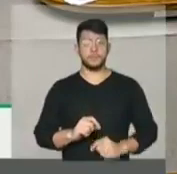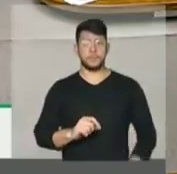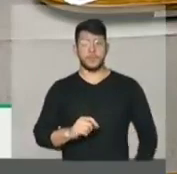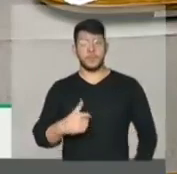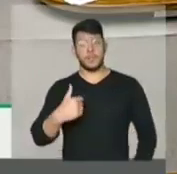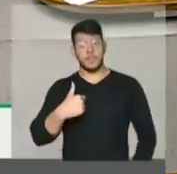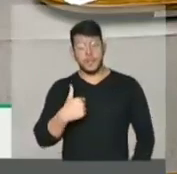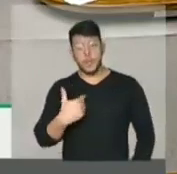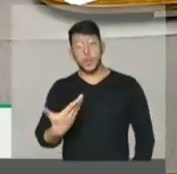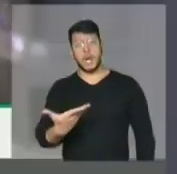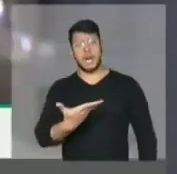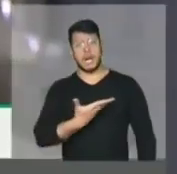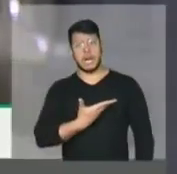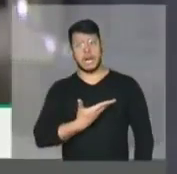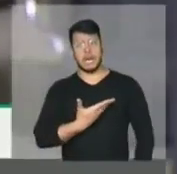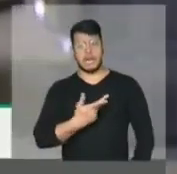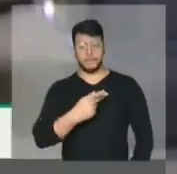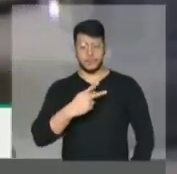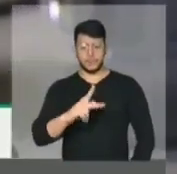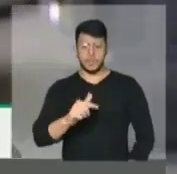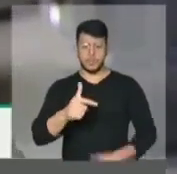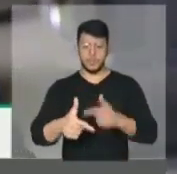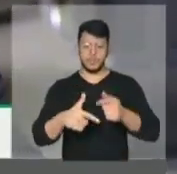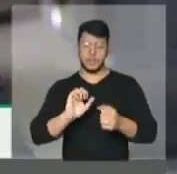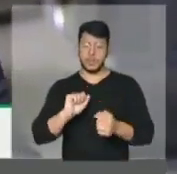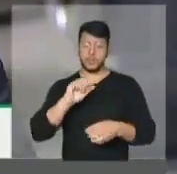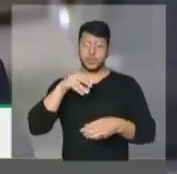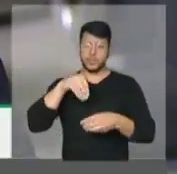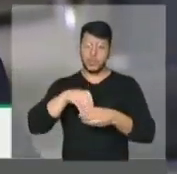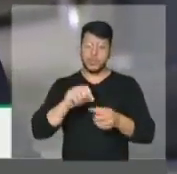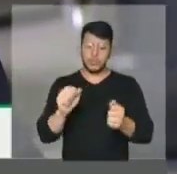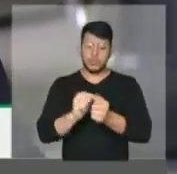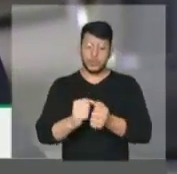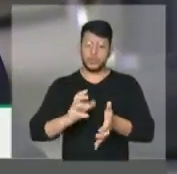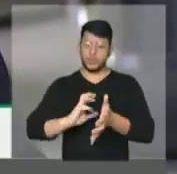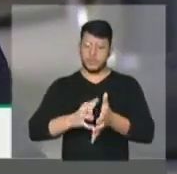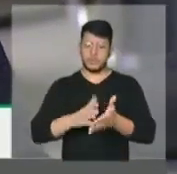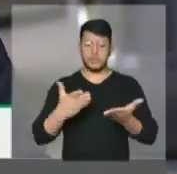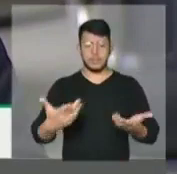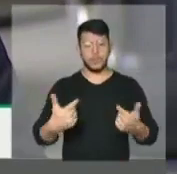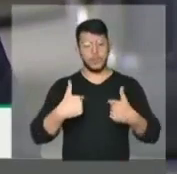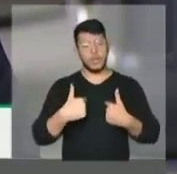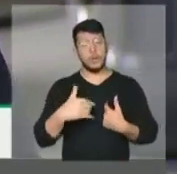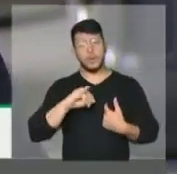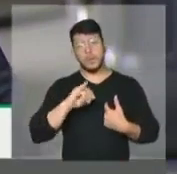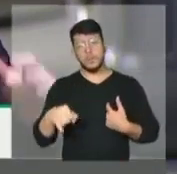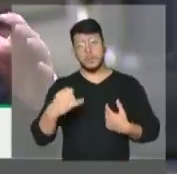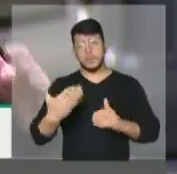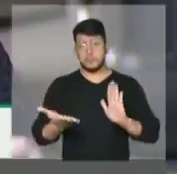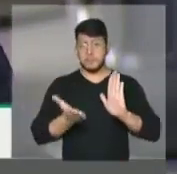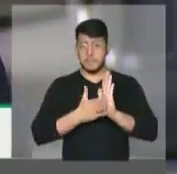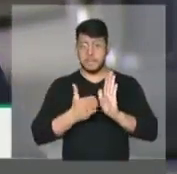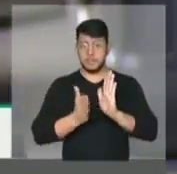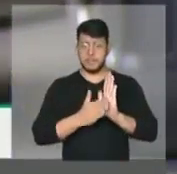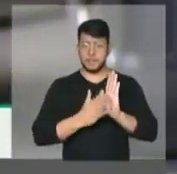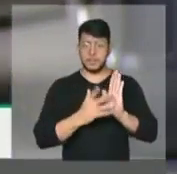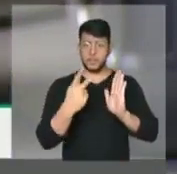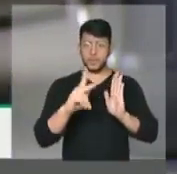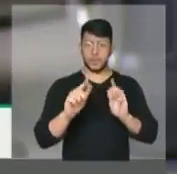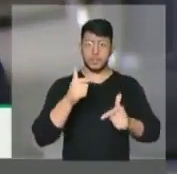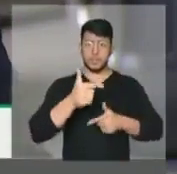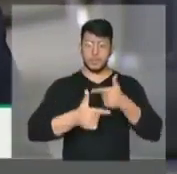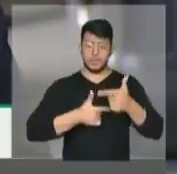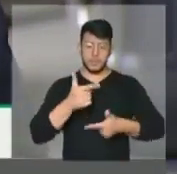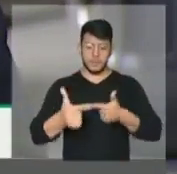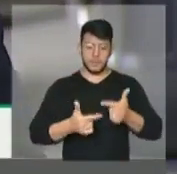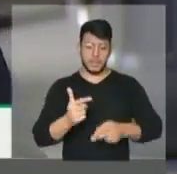satisfação ser seu colega de bancada e tê-lo como líder. Então, quero aqui parabenizá-lo pelo trabalho desempenhado